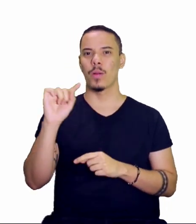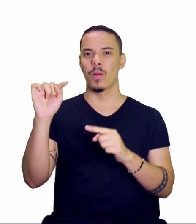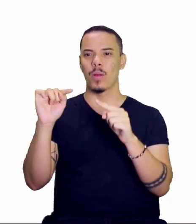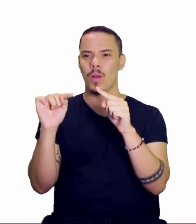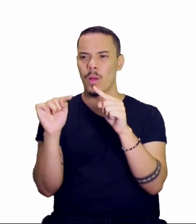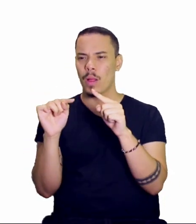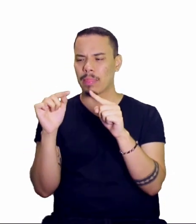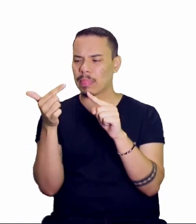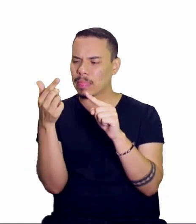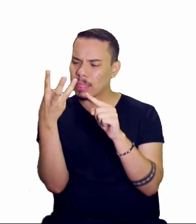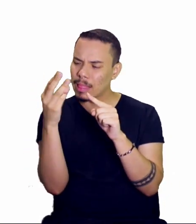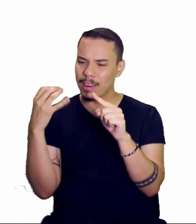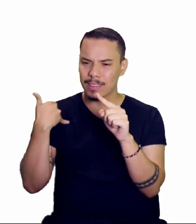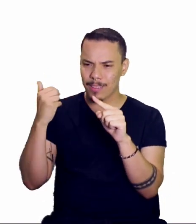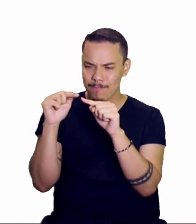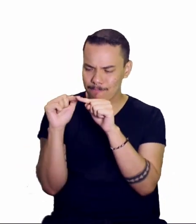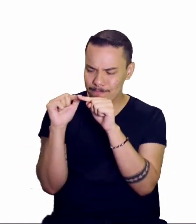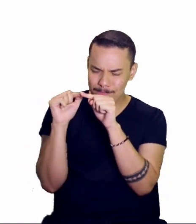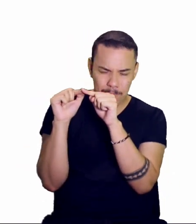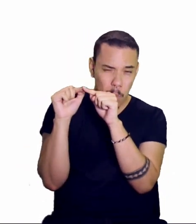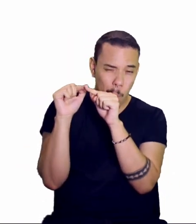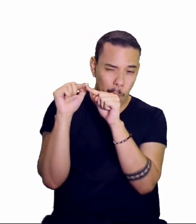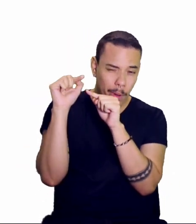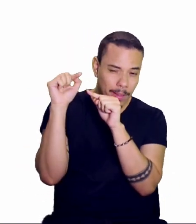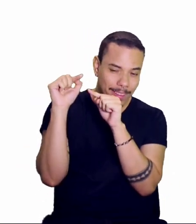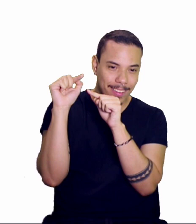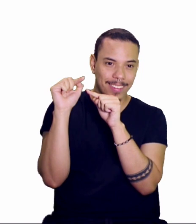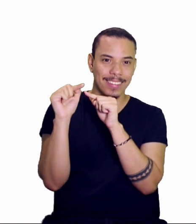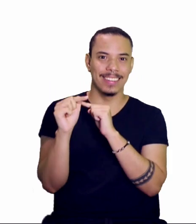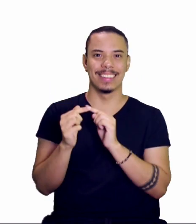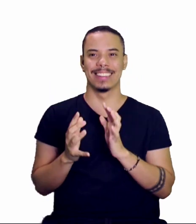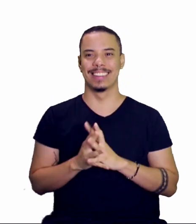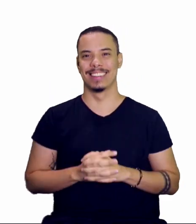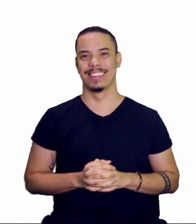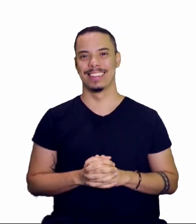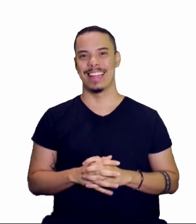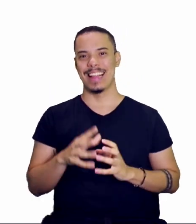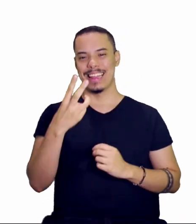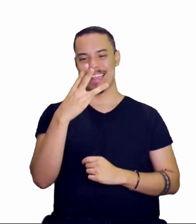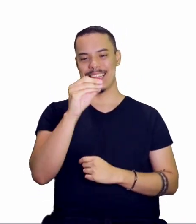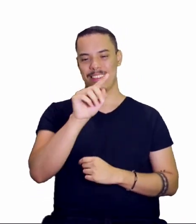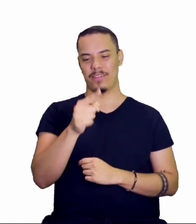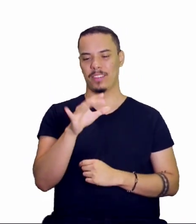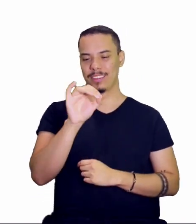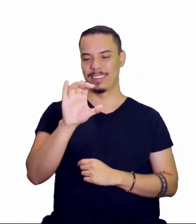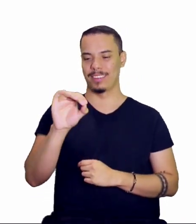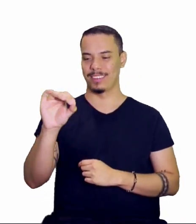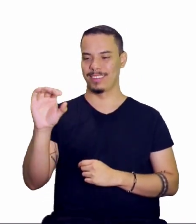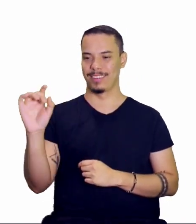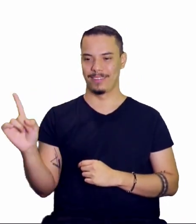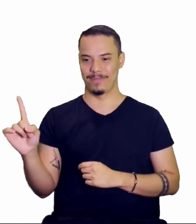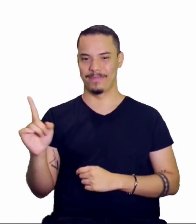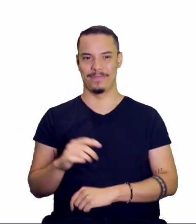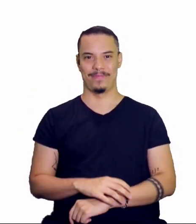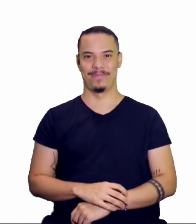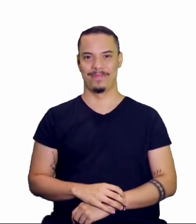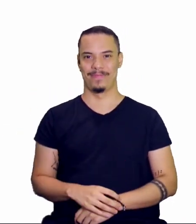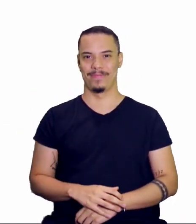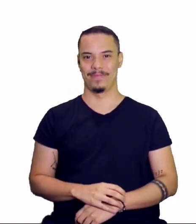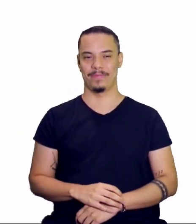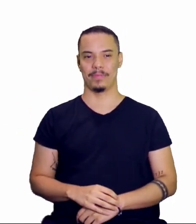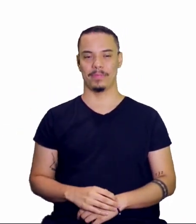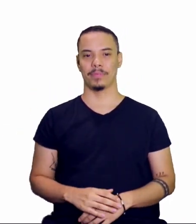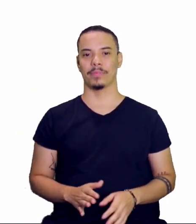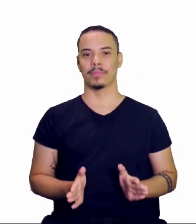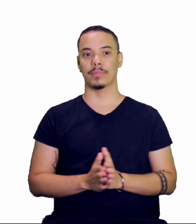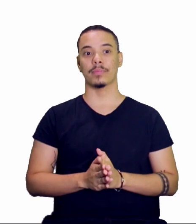30, vou um pouquinho, só. Vamos ver. 30,0001. né? Assim, com... Vamos